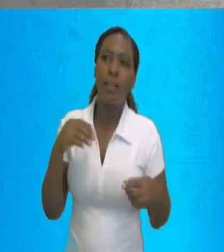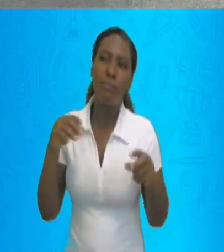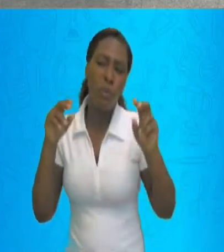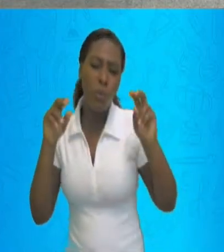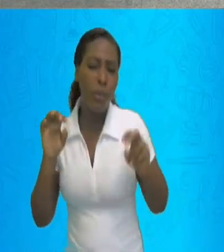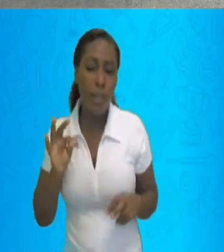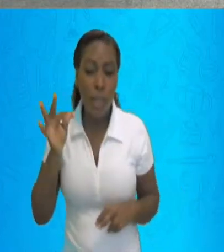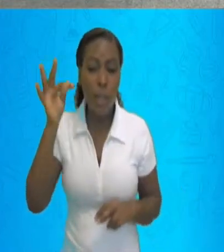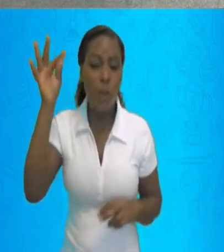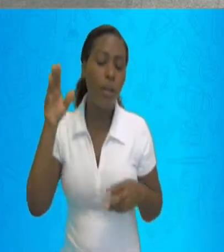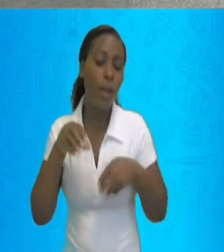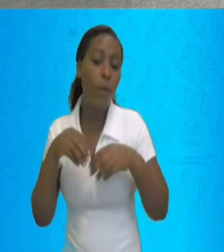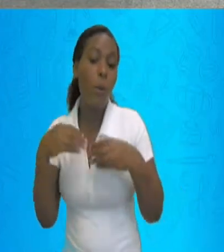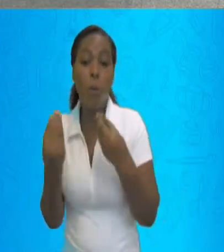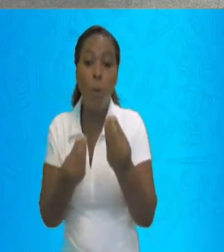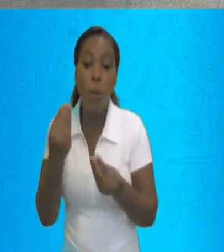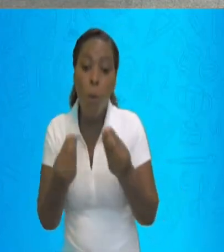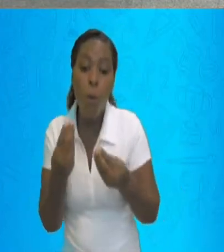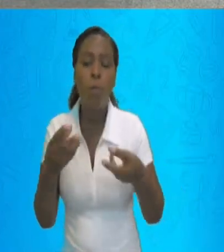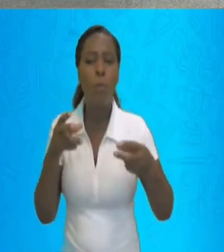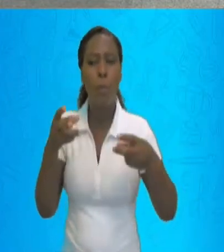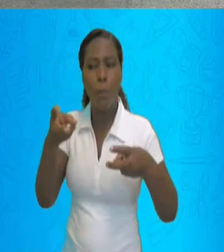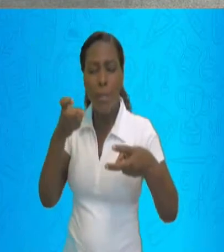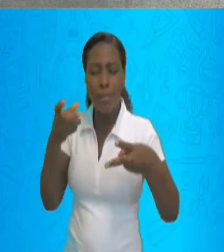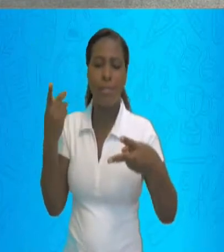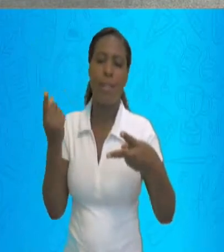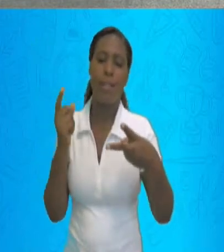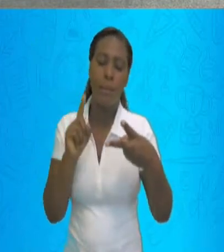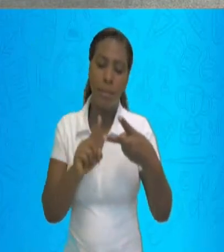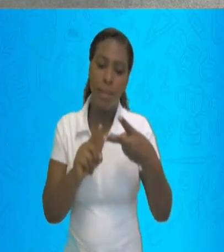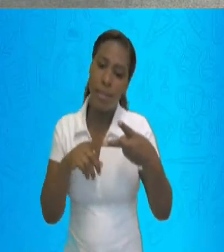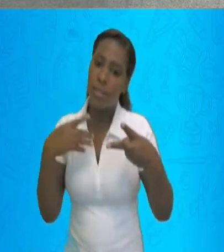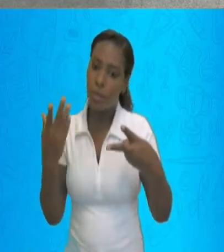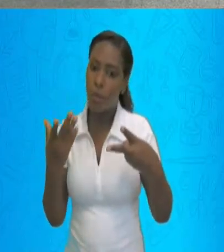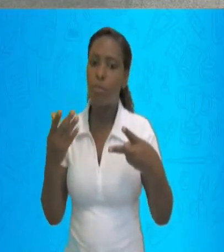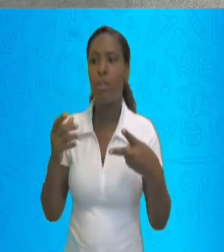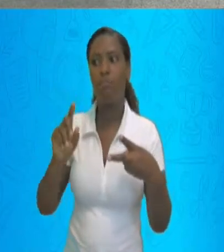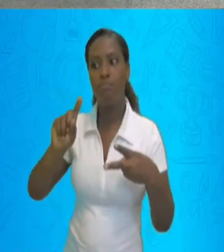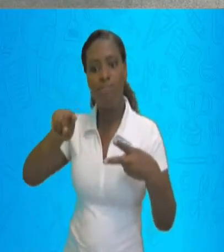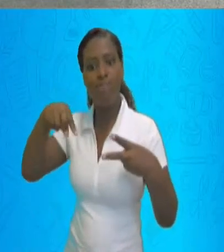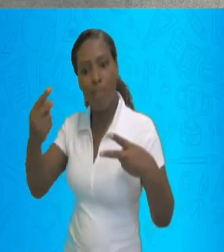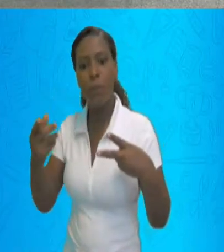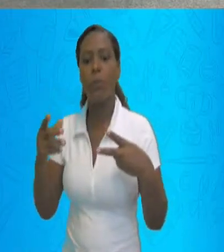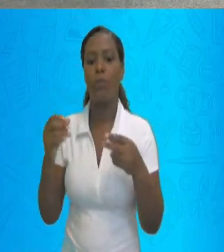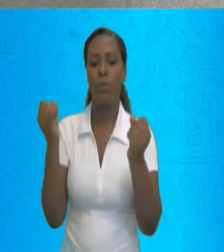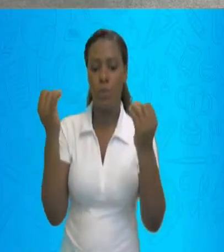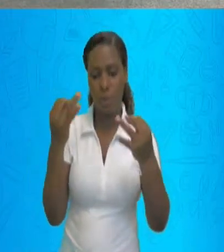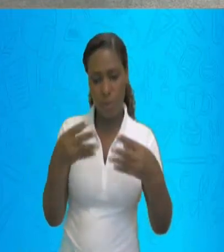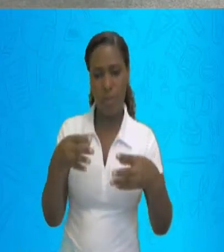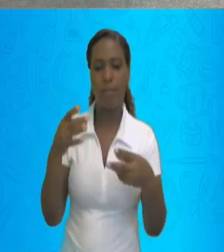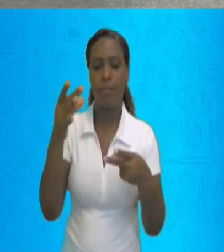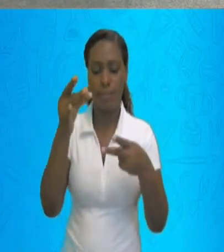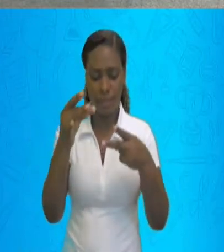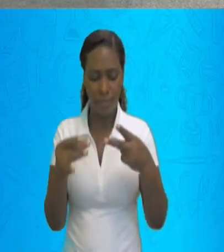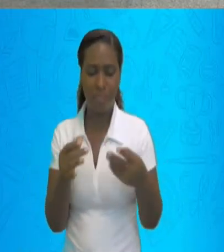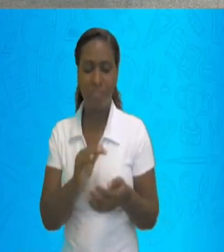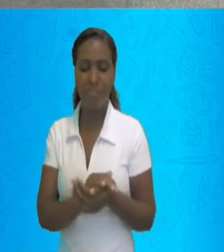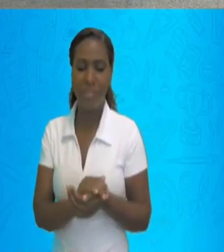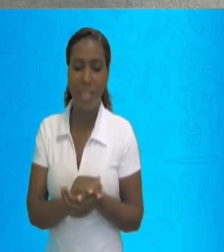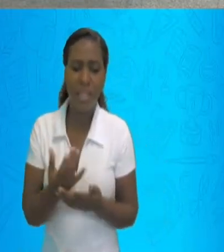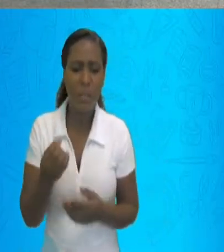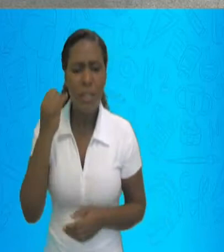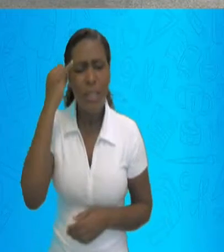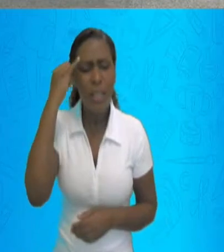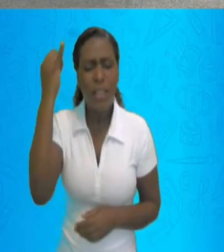consegue identificar a partir de desenhos. E para ter ideia de como a gente estuda as frações, precisamos de ter uma